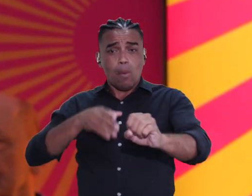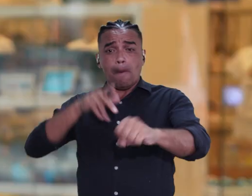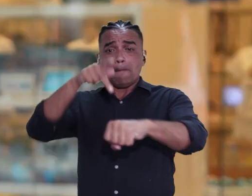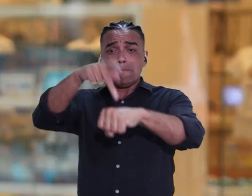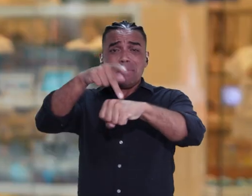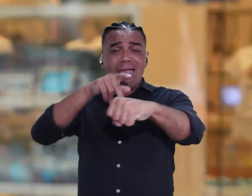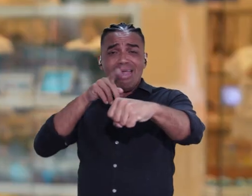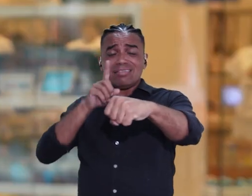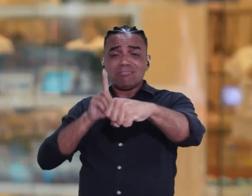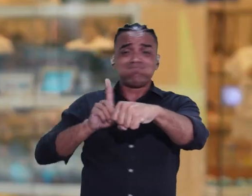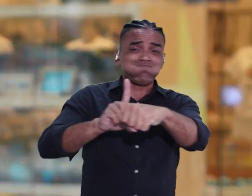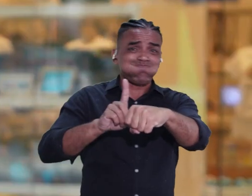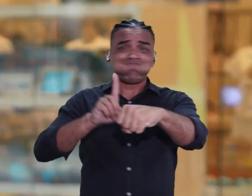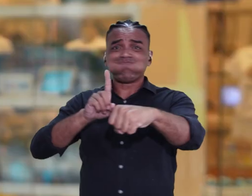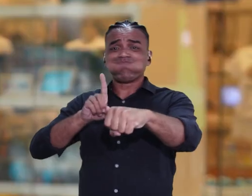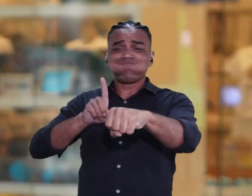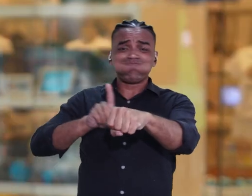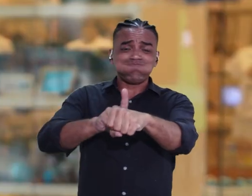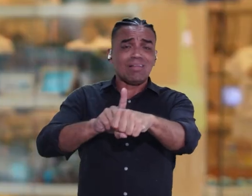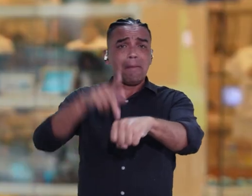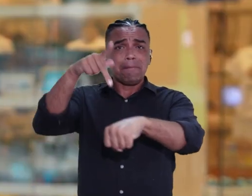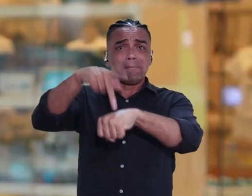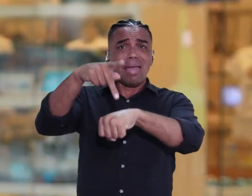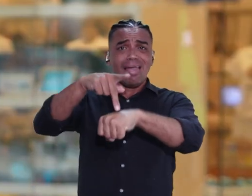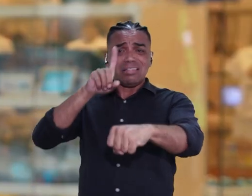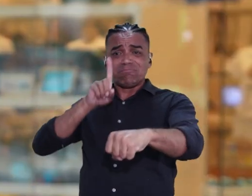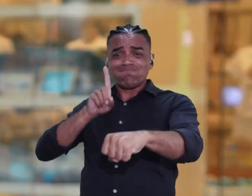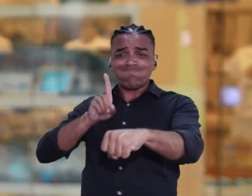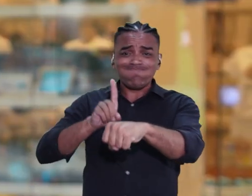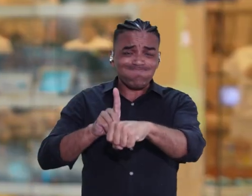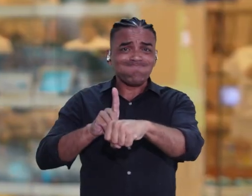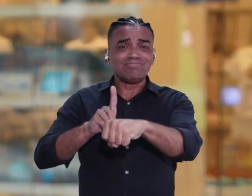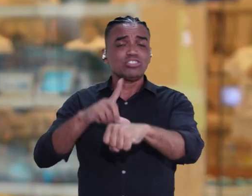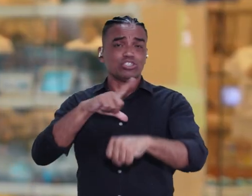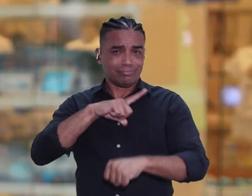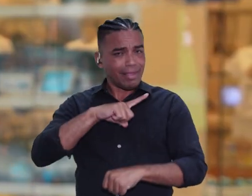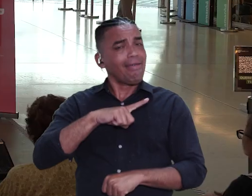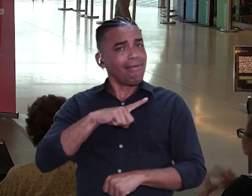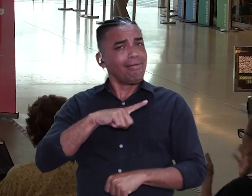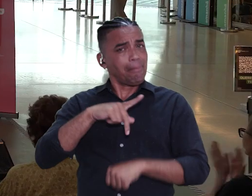pedra no meio do caminho tinha uma pedra.